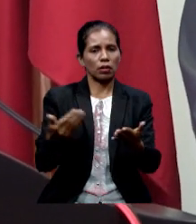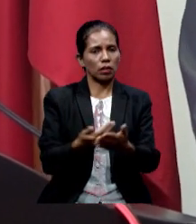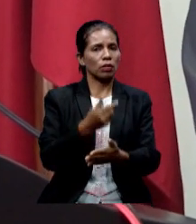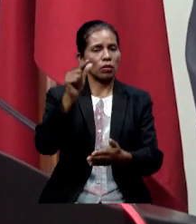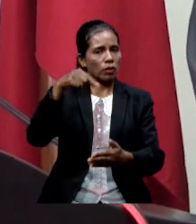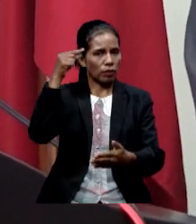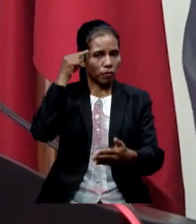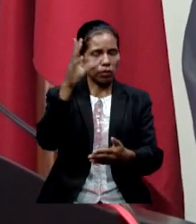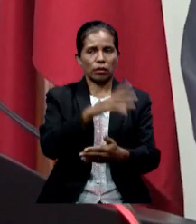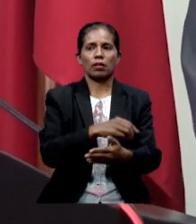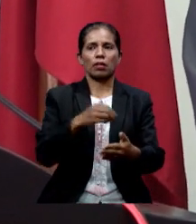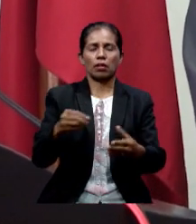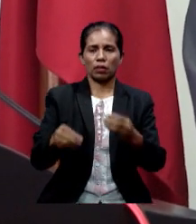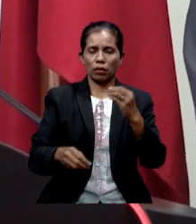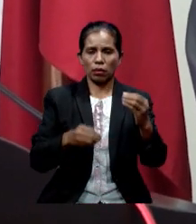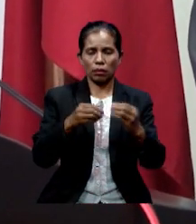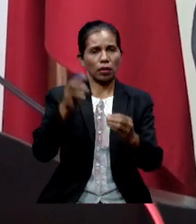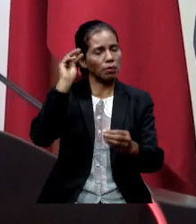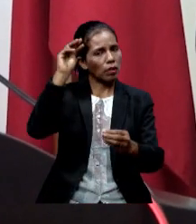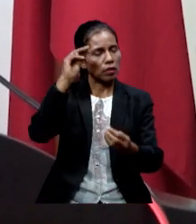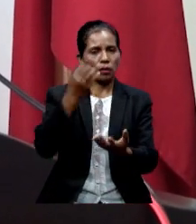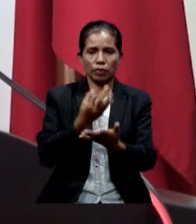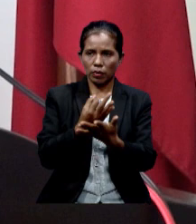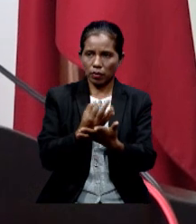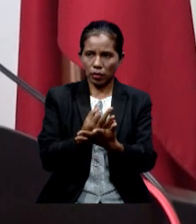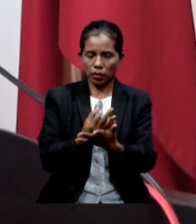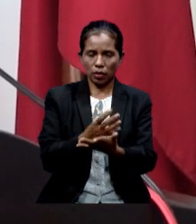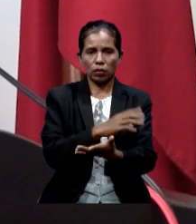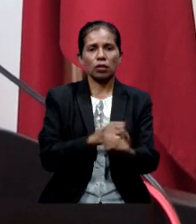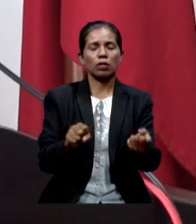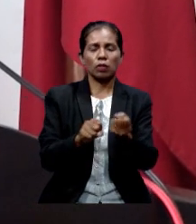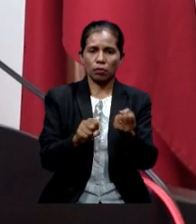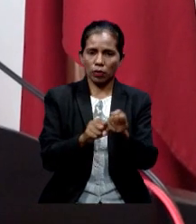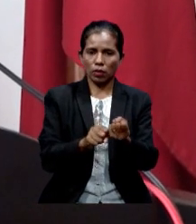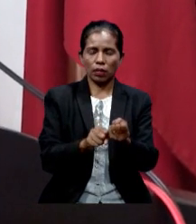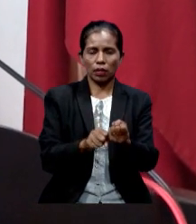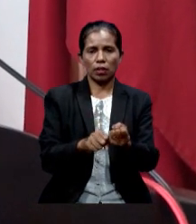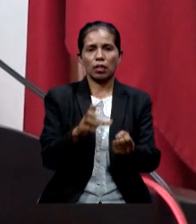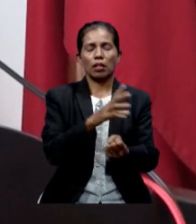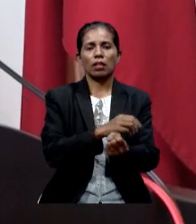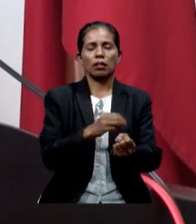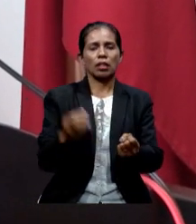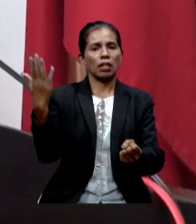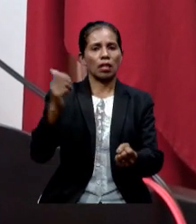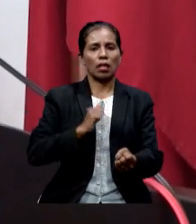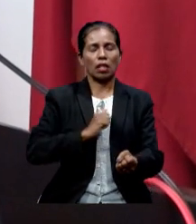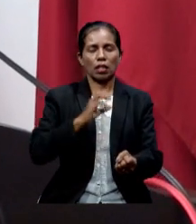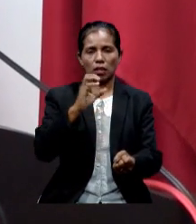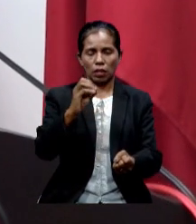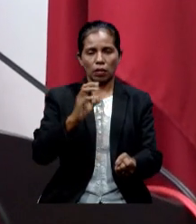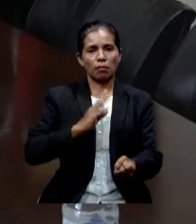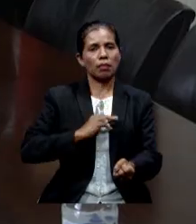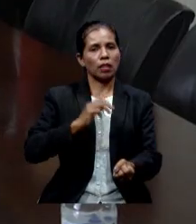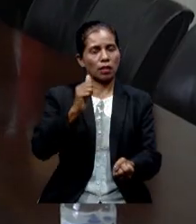the Ministry of Finance, again on water supply and sanitation in Ainaro, Maliana and